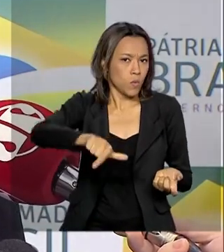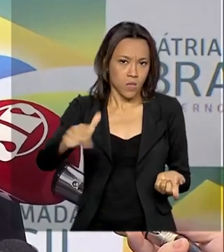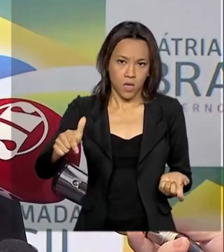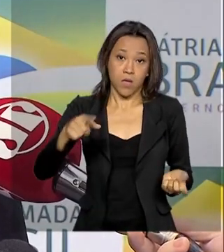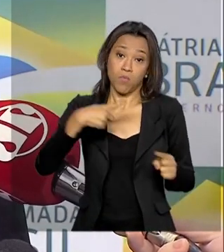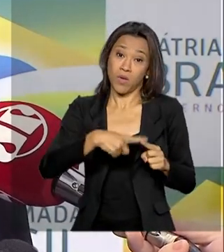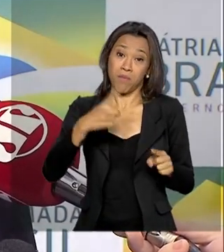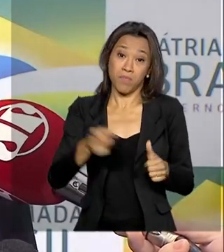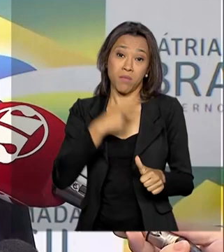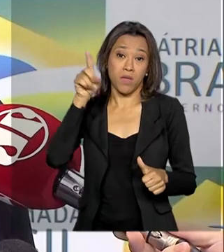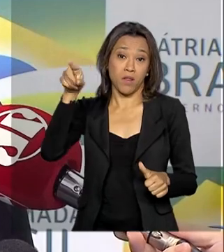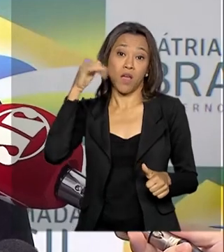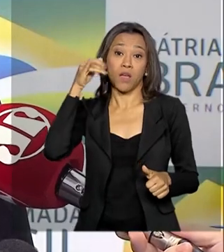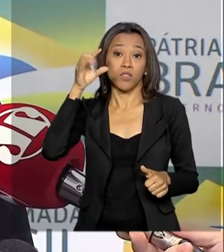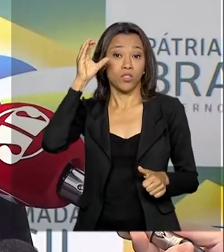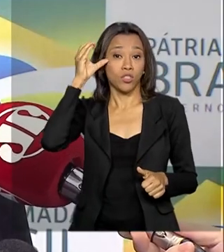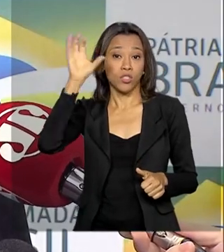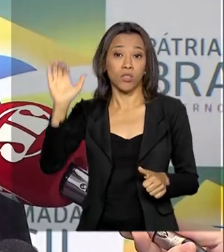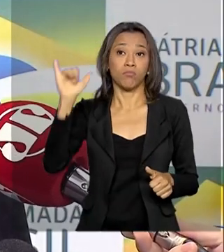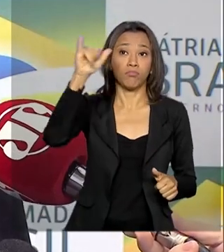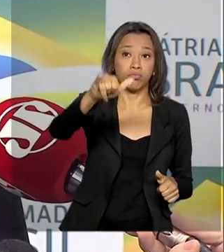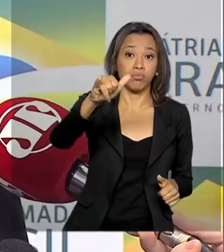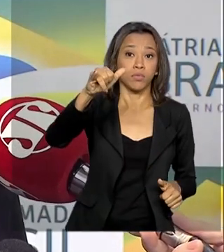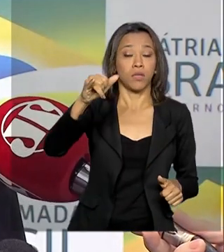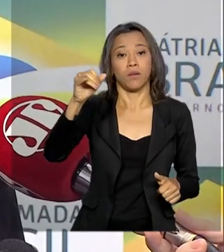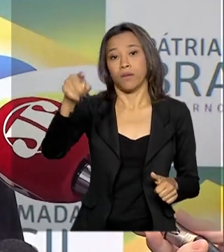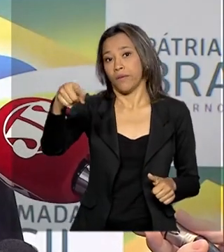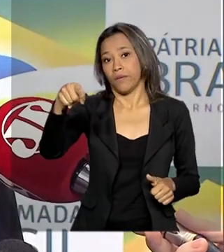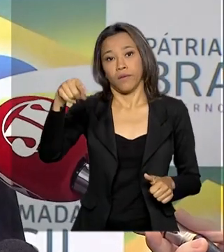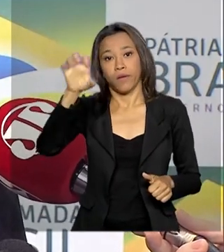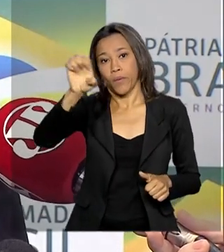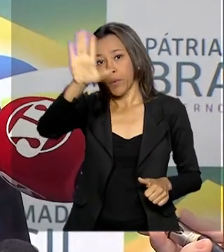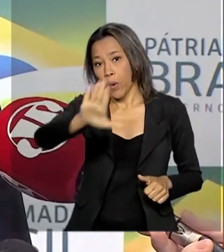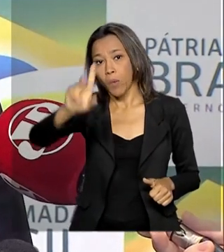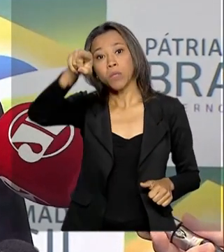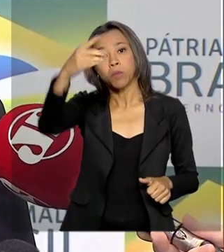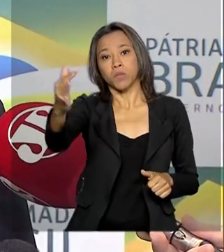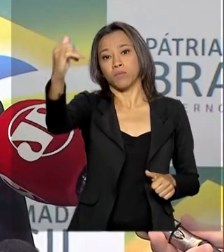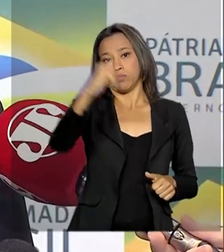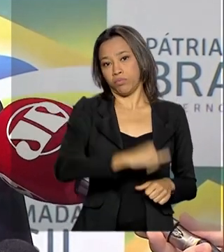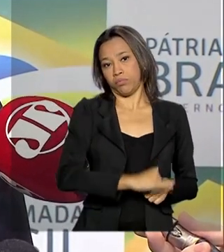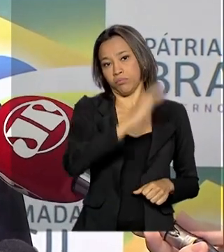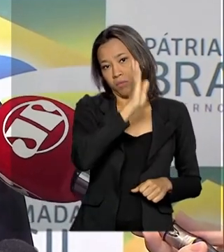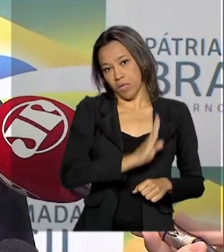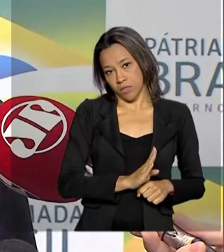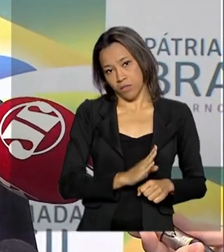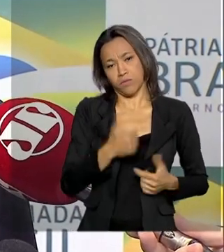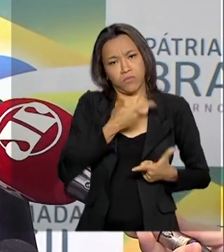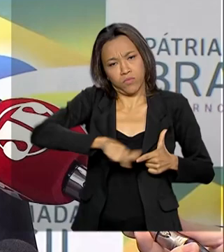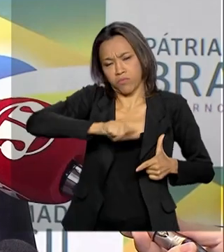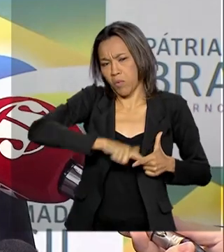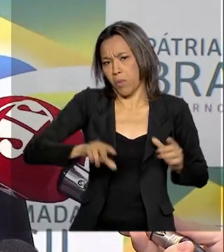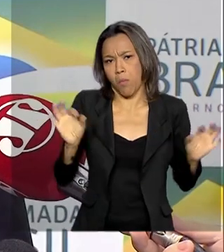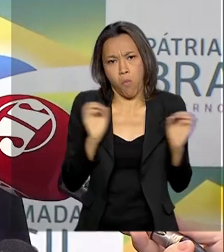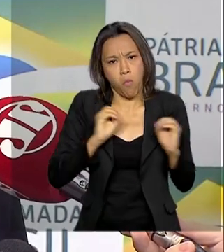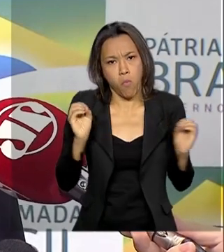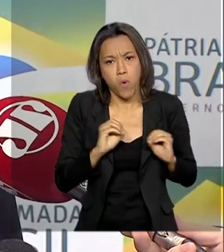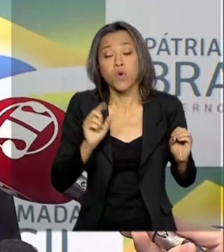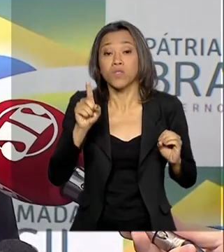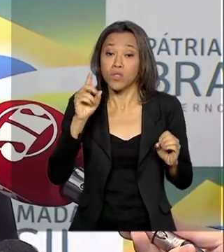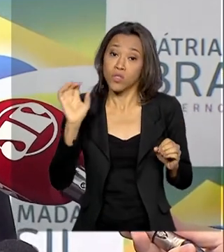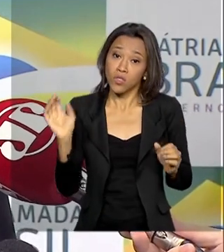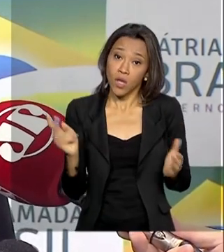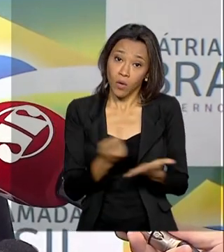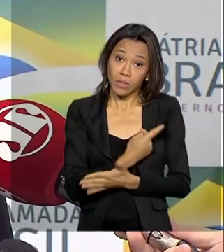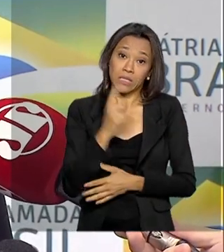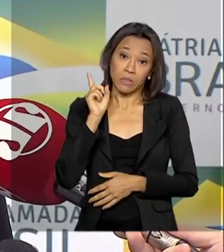escala na Europa ou em outros países. Então não temos ainda nenhum problema. O único caso é aquele lá das Filipinas,